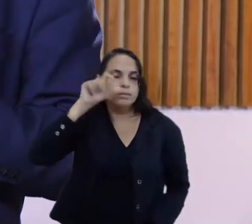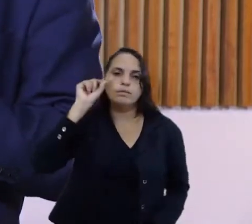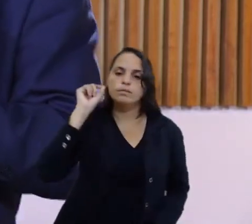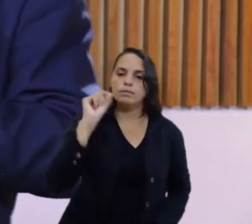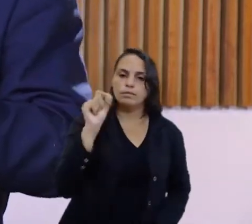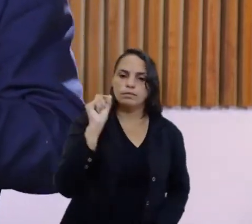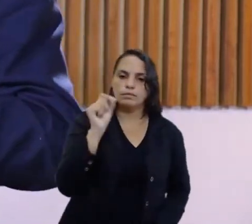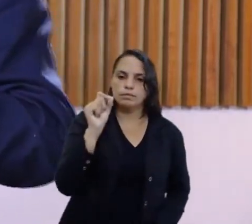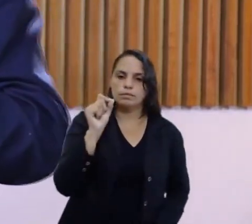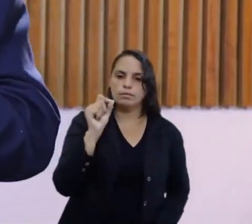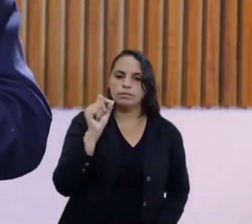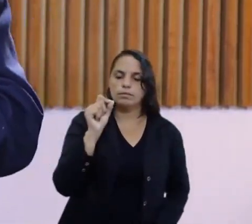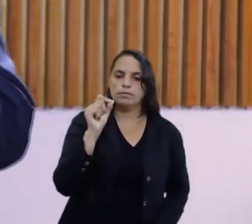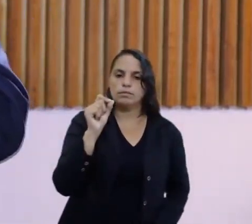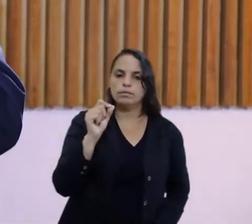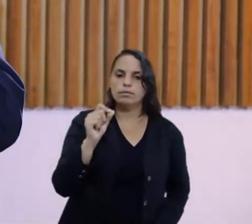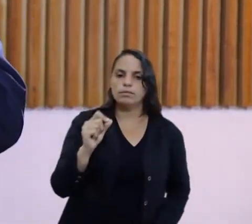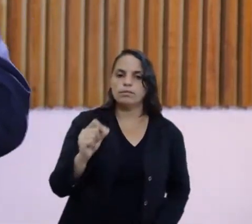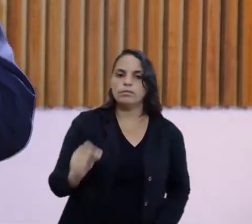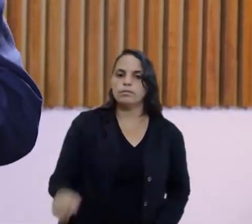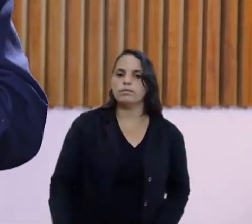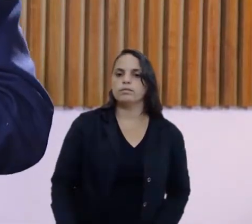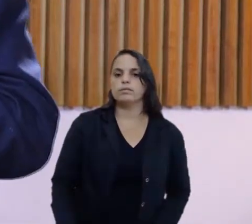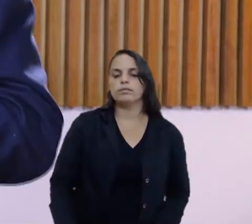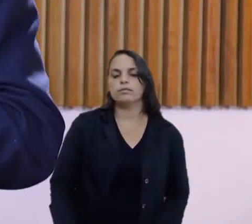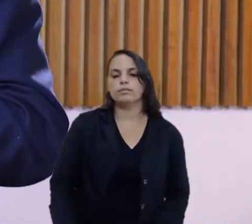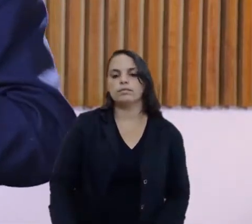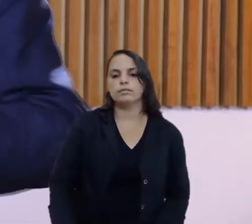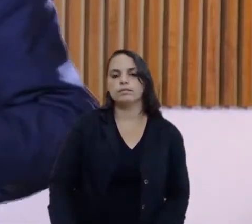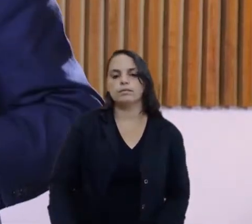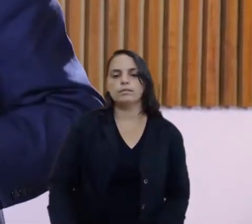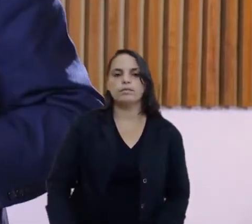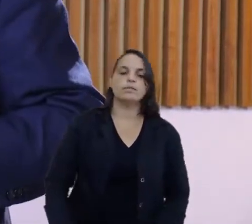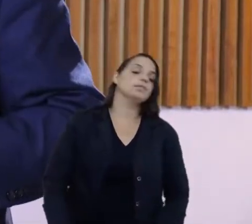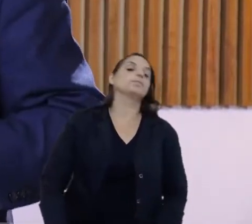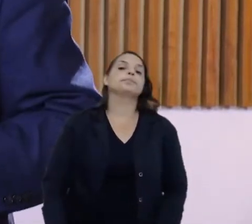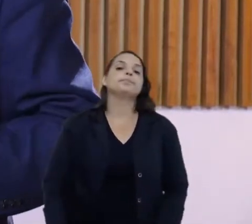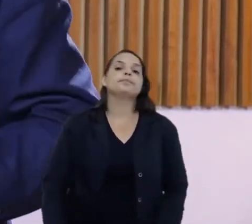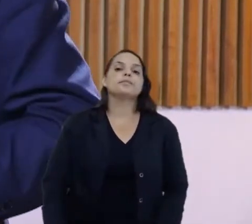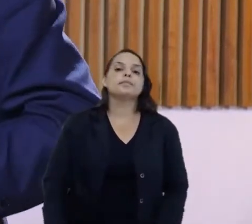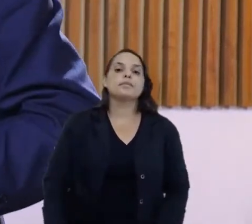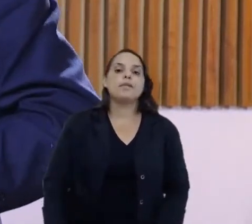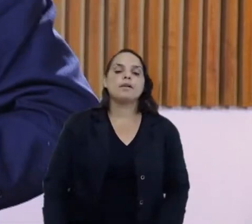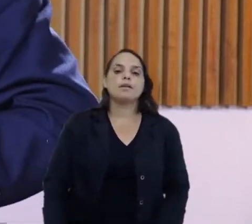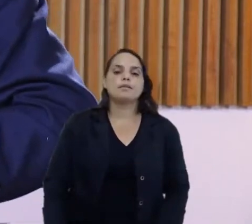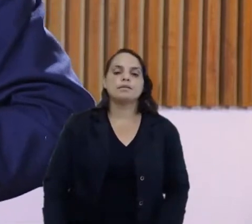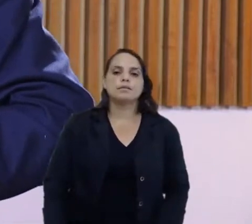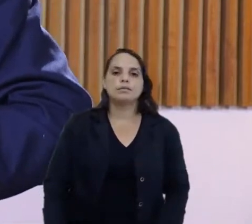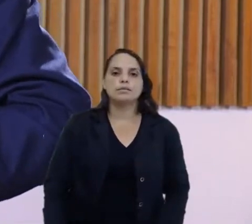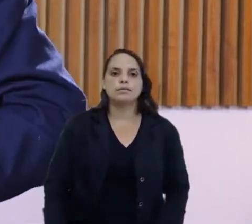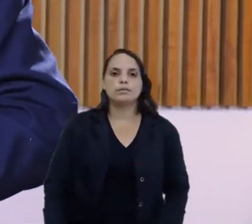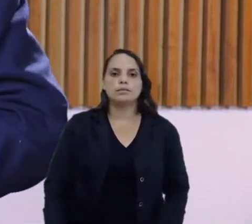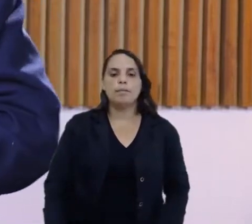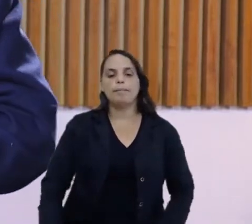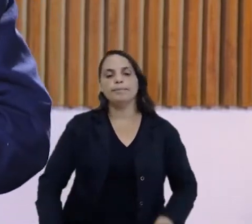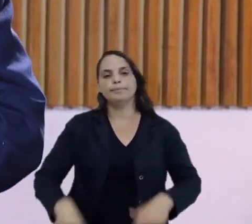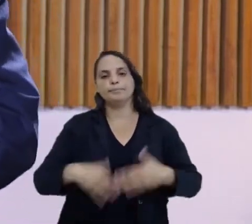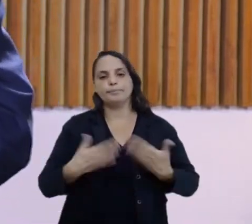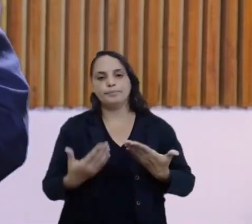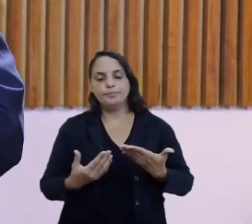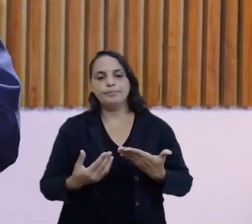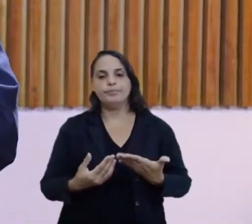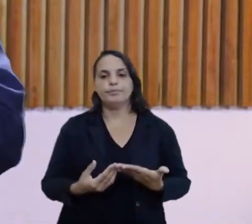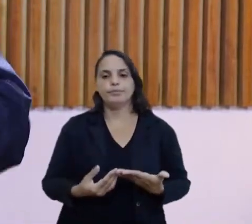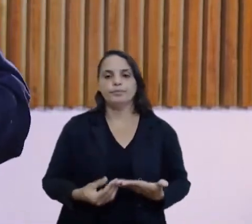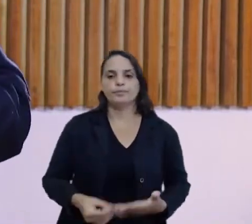Nas bem-aventuranças que nós encontramos em Mateus capítulo 5, tem uma bem-aventurança especial que